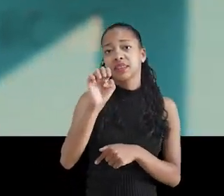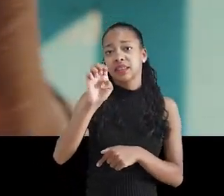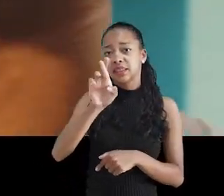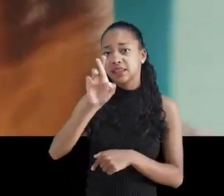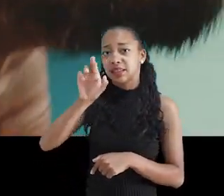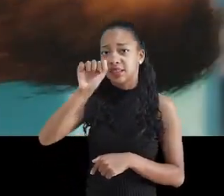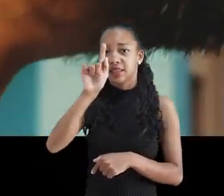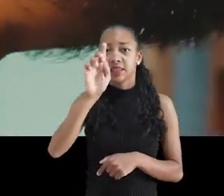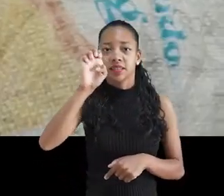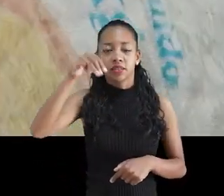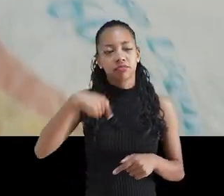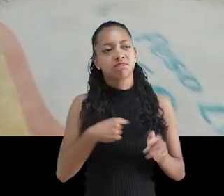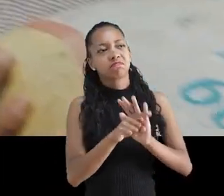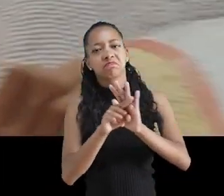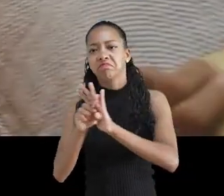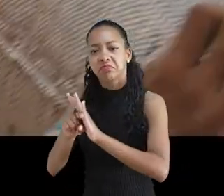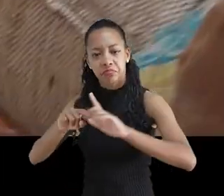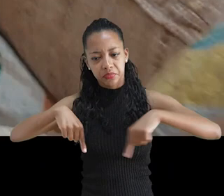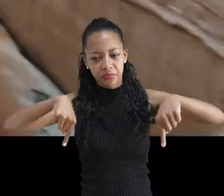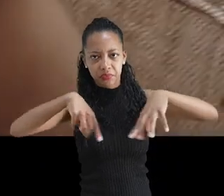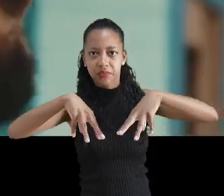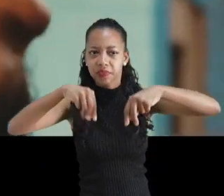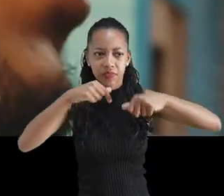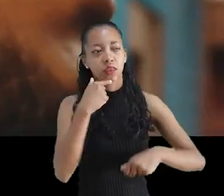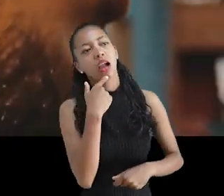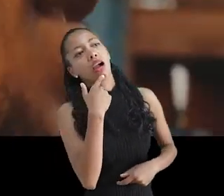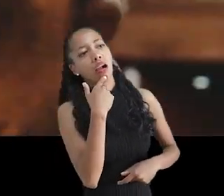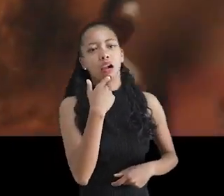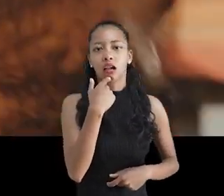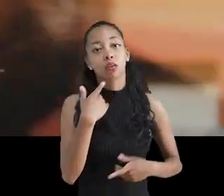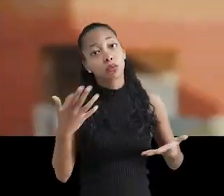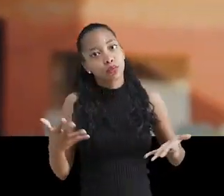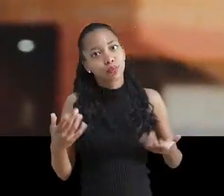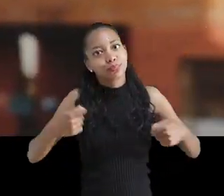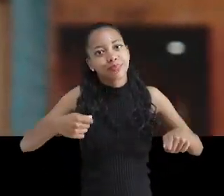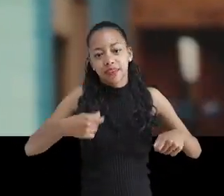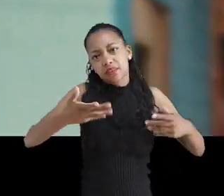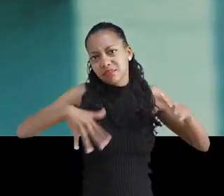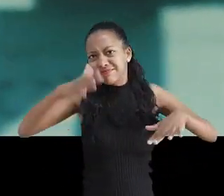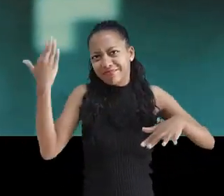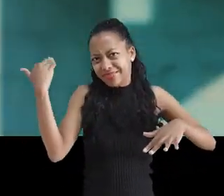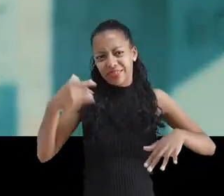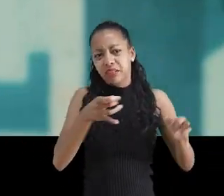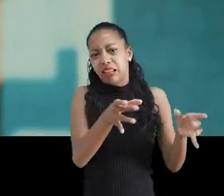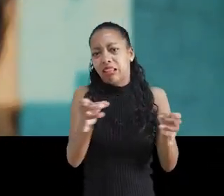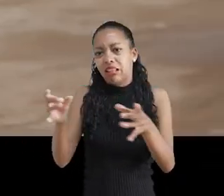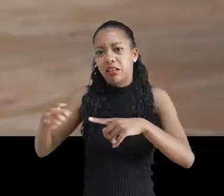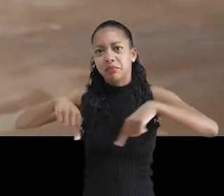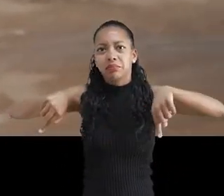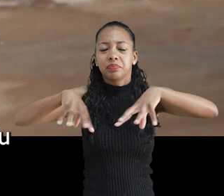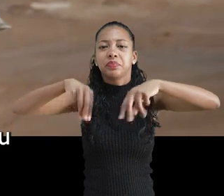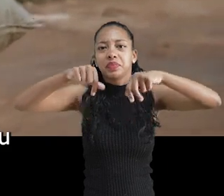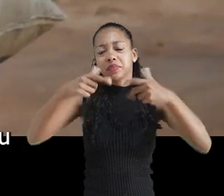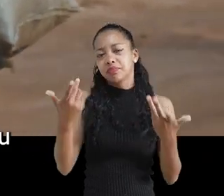vê um terreno que a gente tem que pedir né hoje a gente tem que pedir antigamente não tinha vários vários pedaços de terra que a gente podia usar